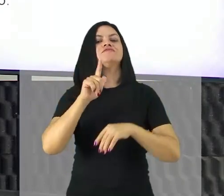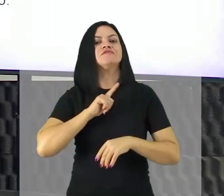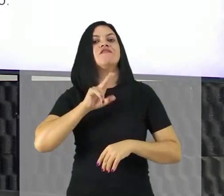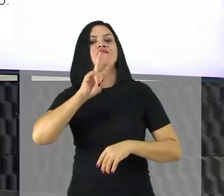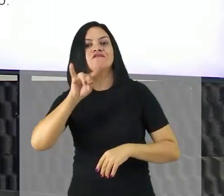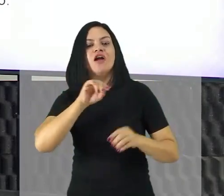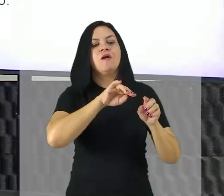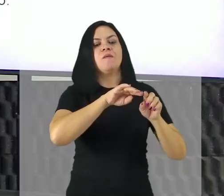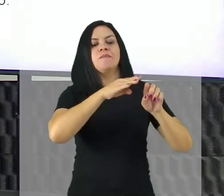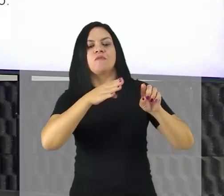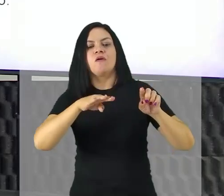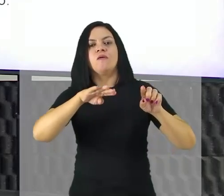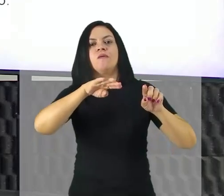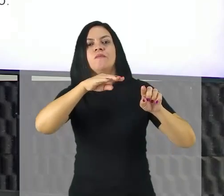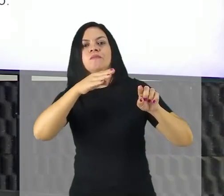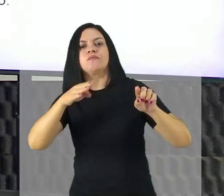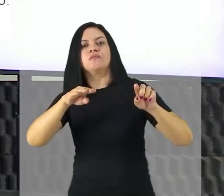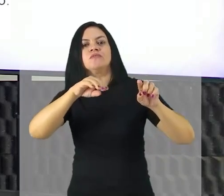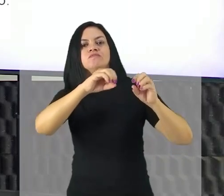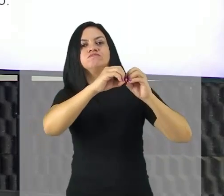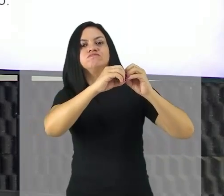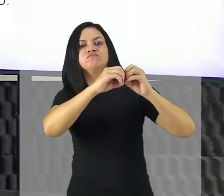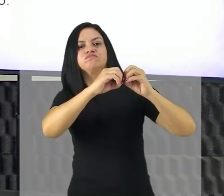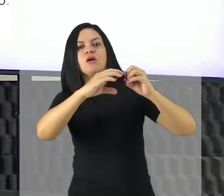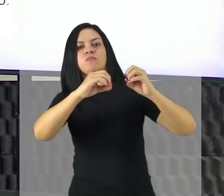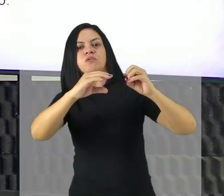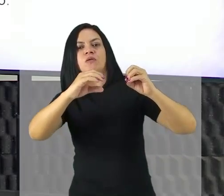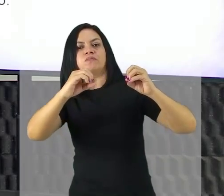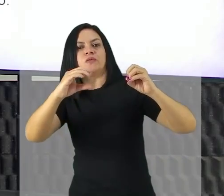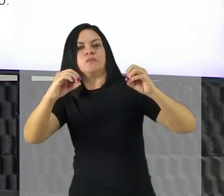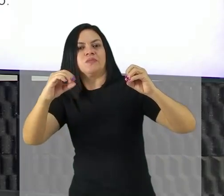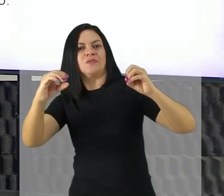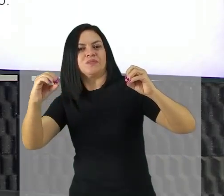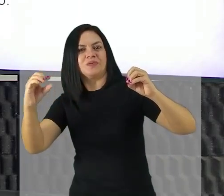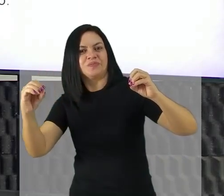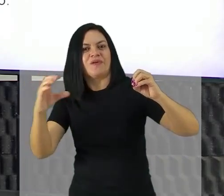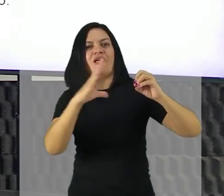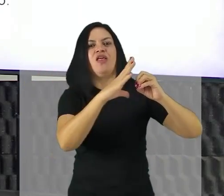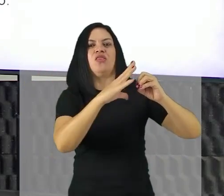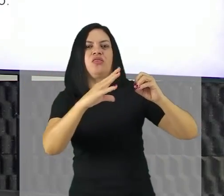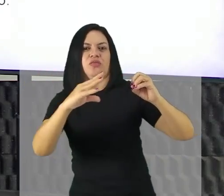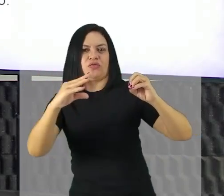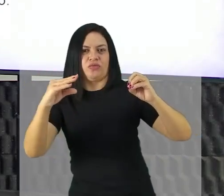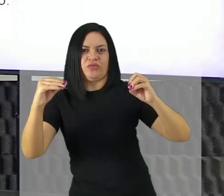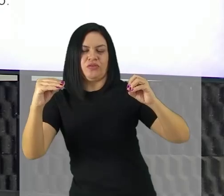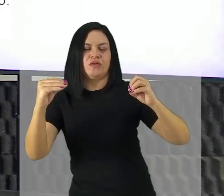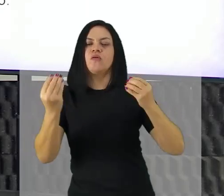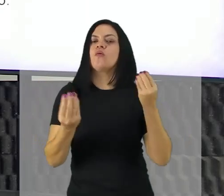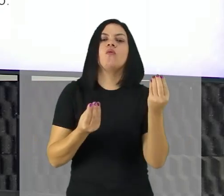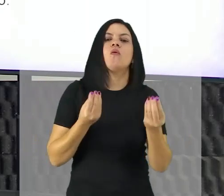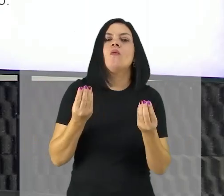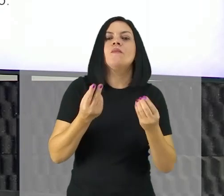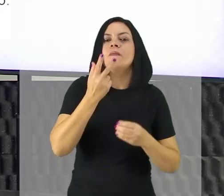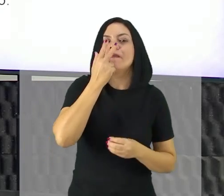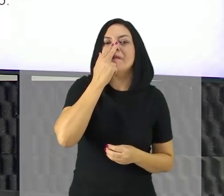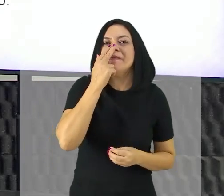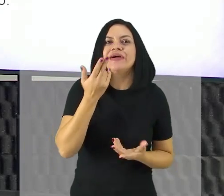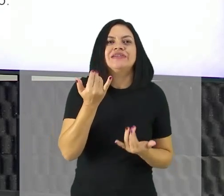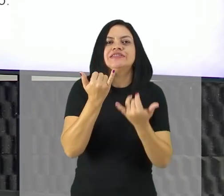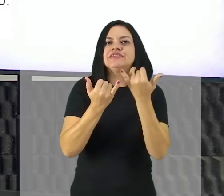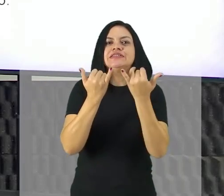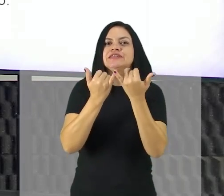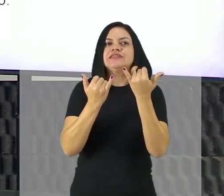vai passando de partícula para partícula. Então, como se fosse uma